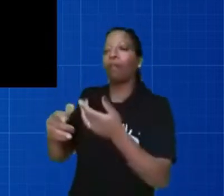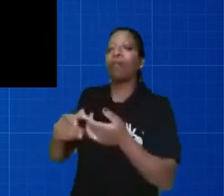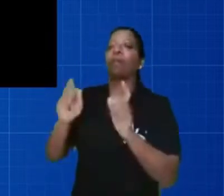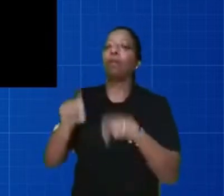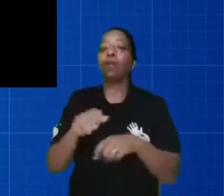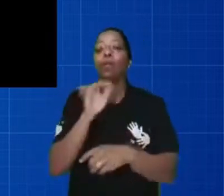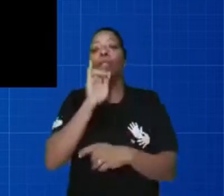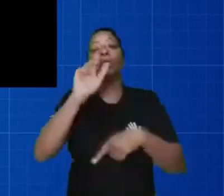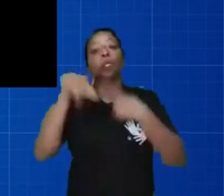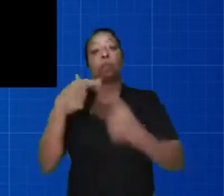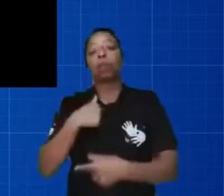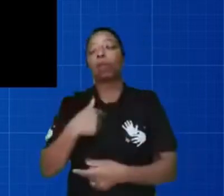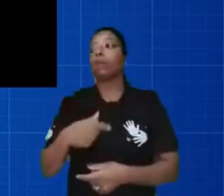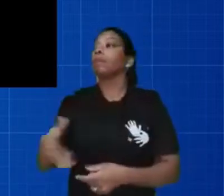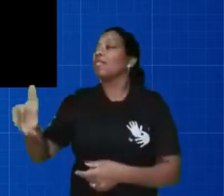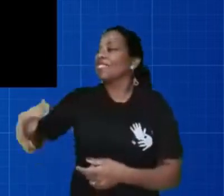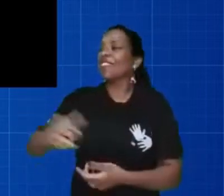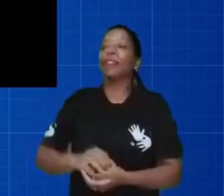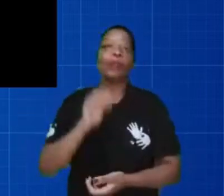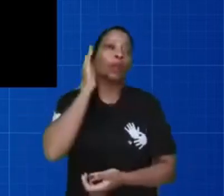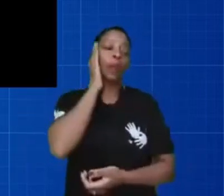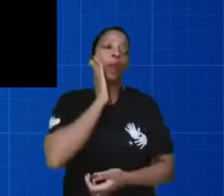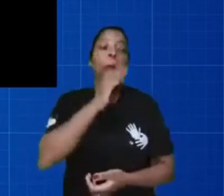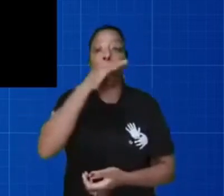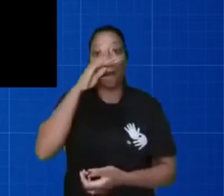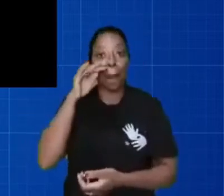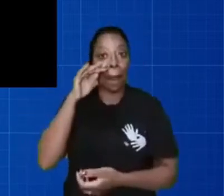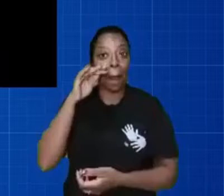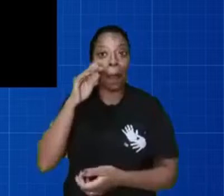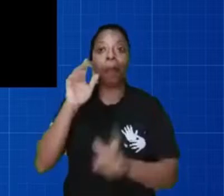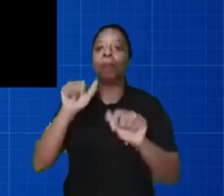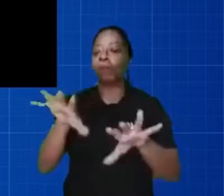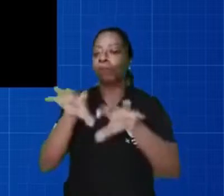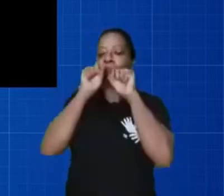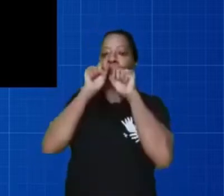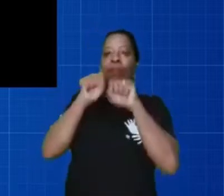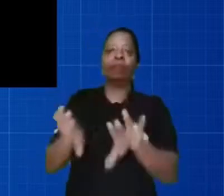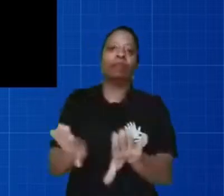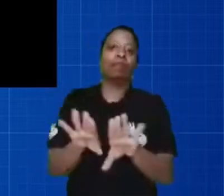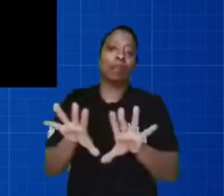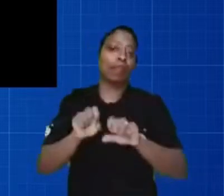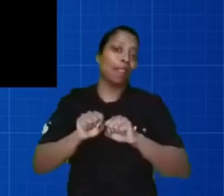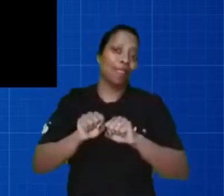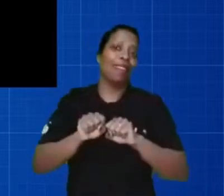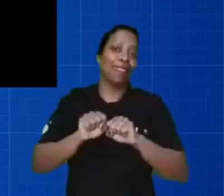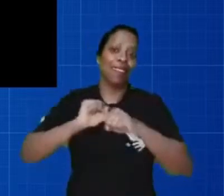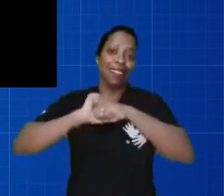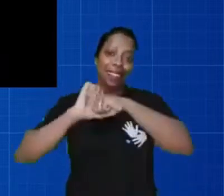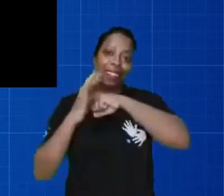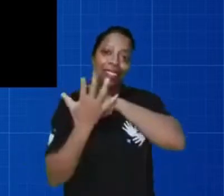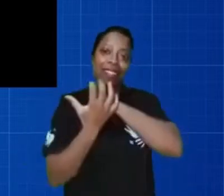os orifícios, né, como, por exemplo, o próprio nariz, a chance de contaminação, ela é presente. E aí, então, que a gente